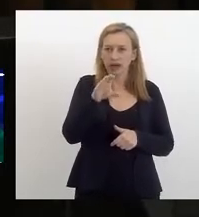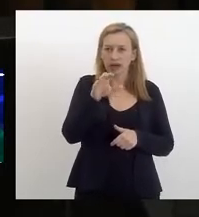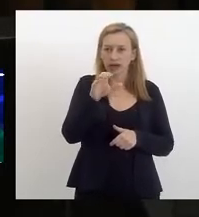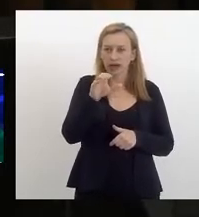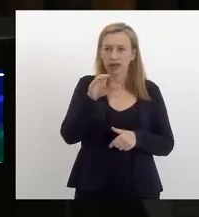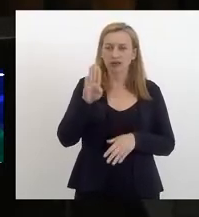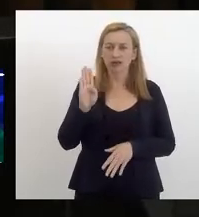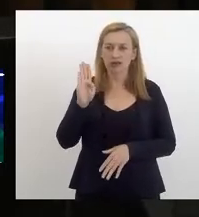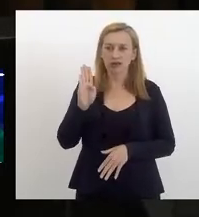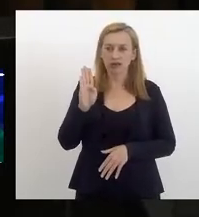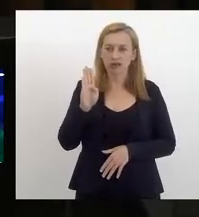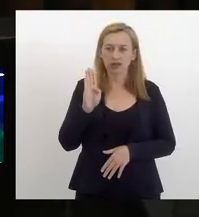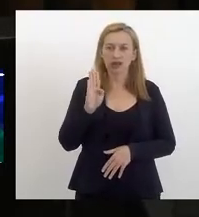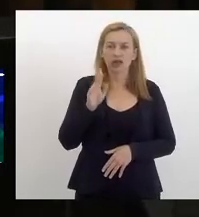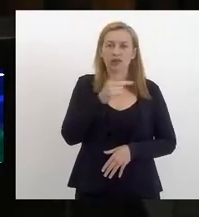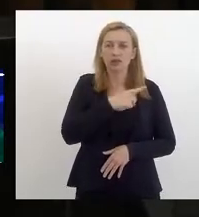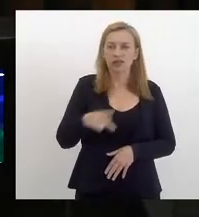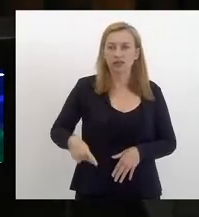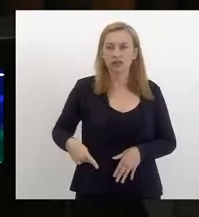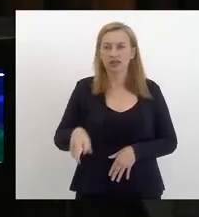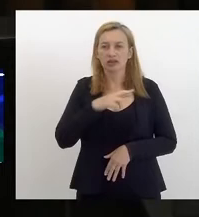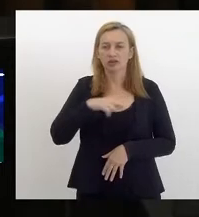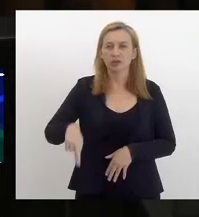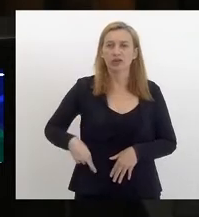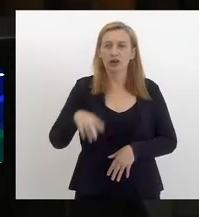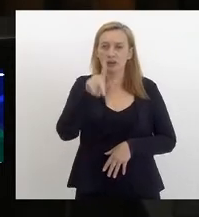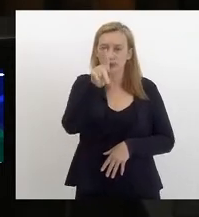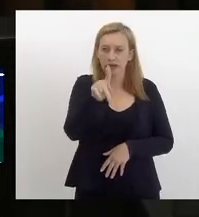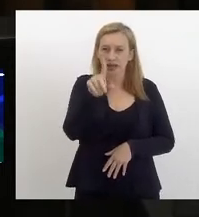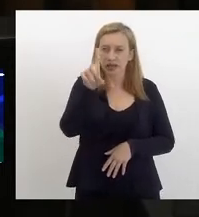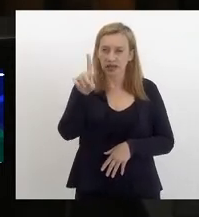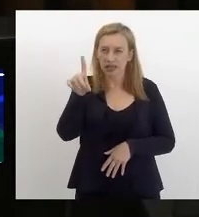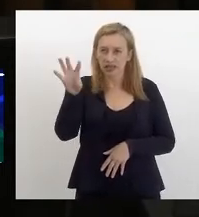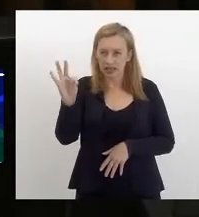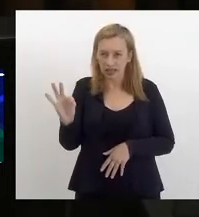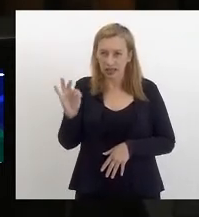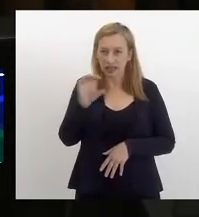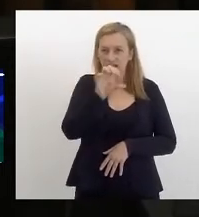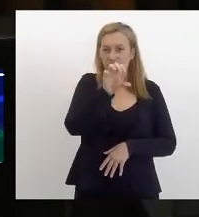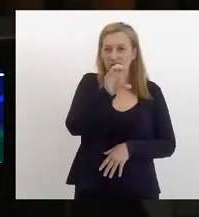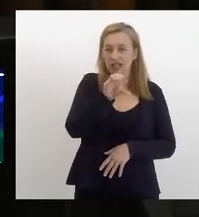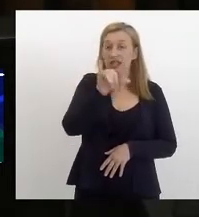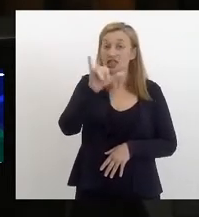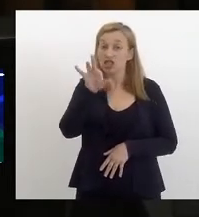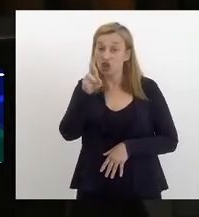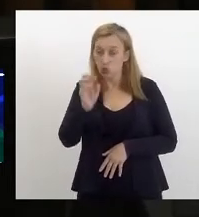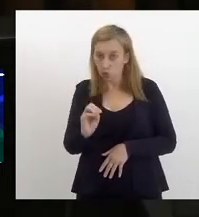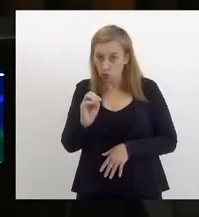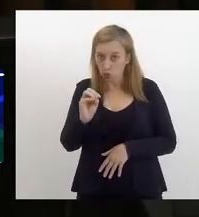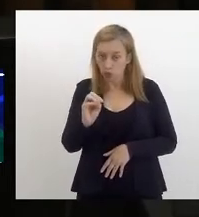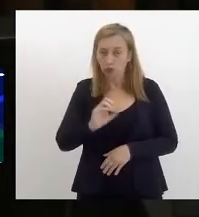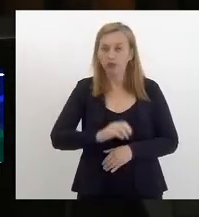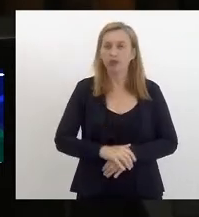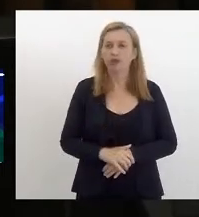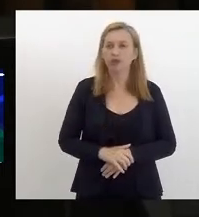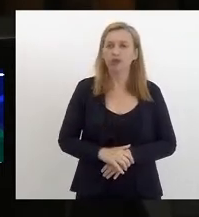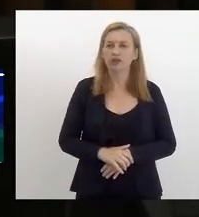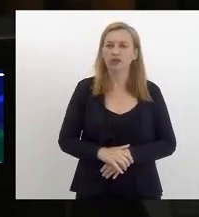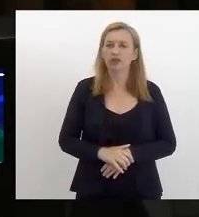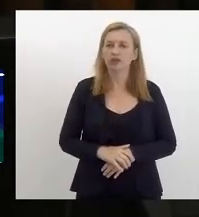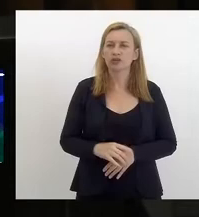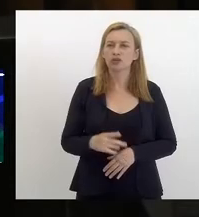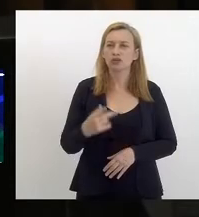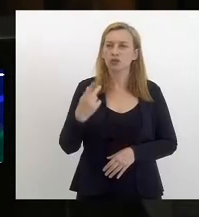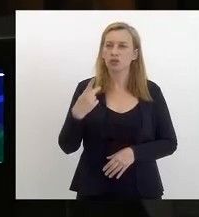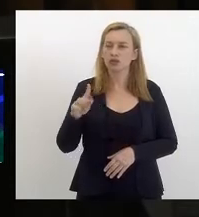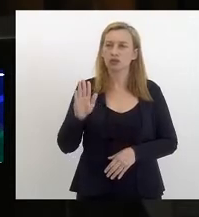deputado do PDT o Ciro Gomes o que colocou a sua